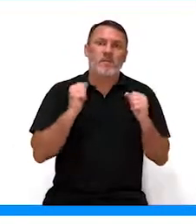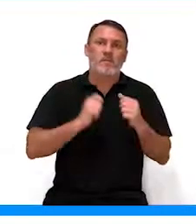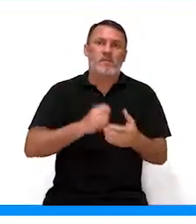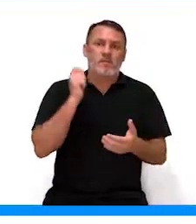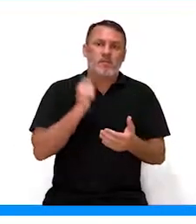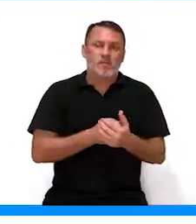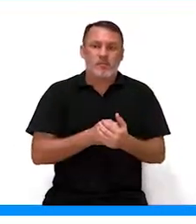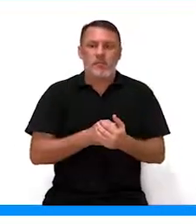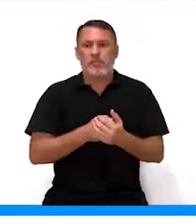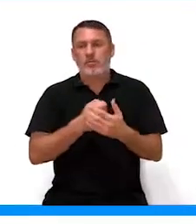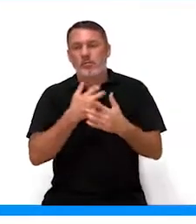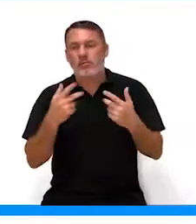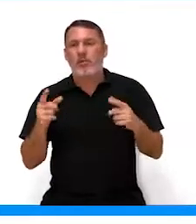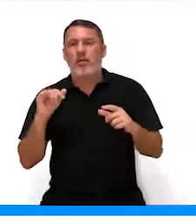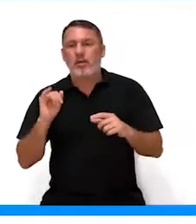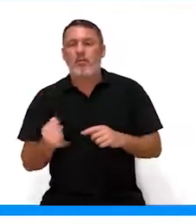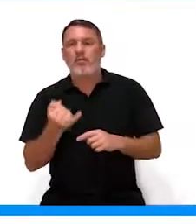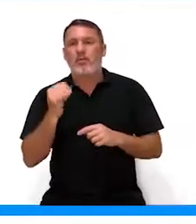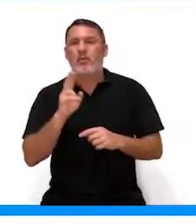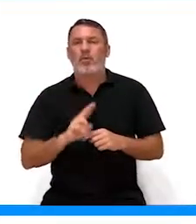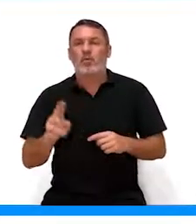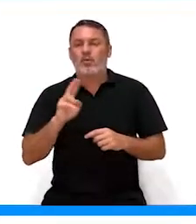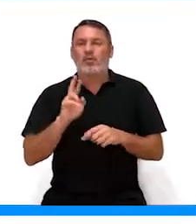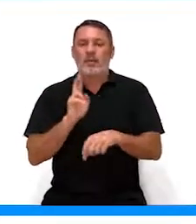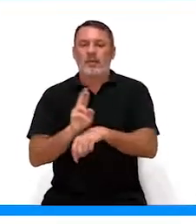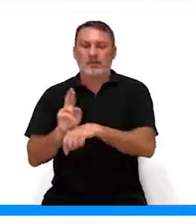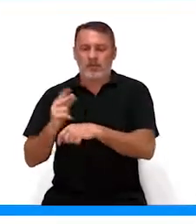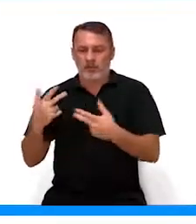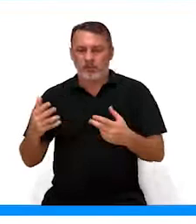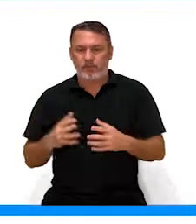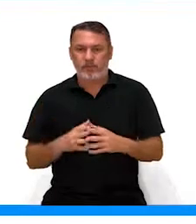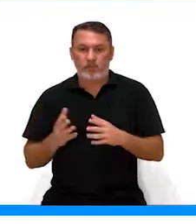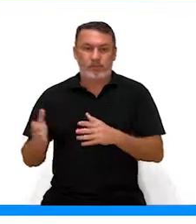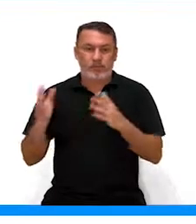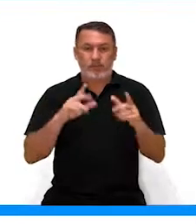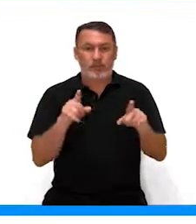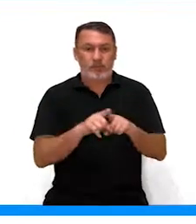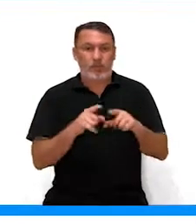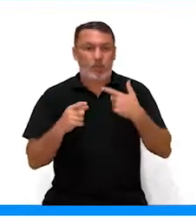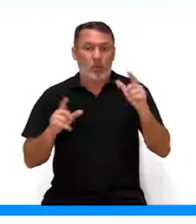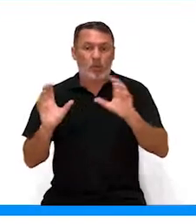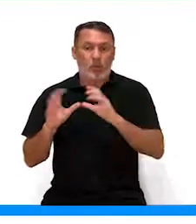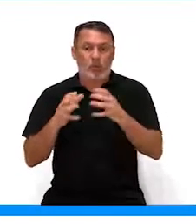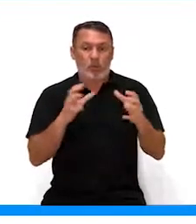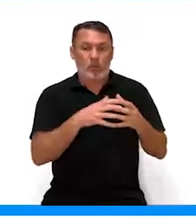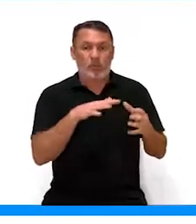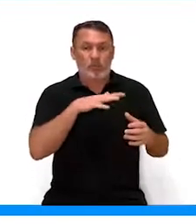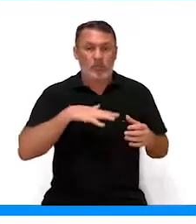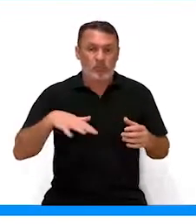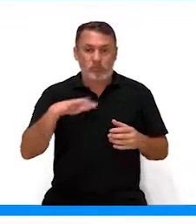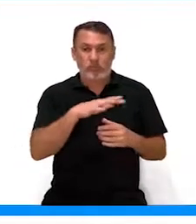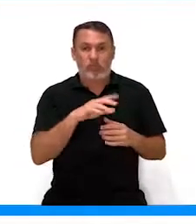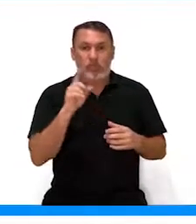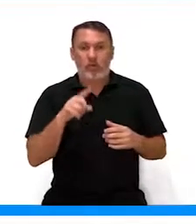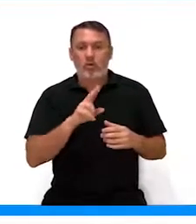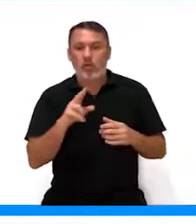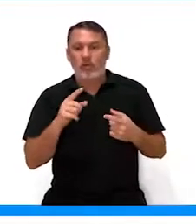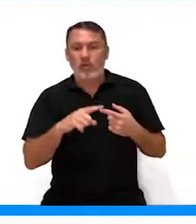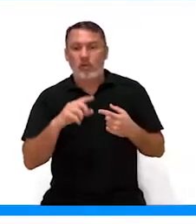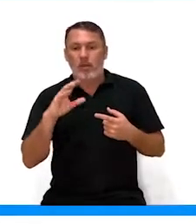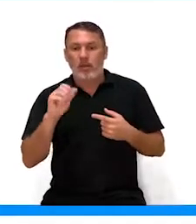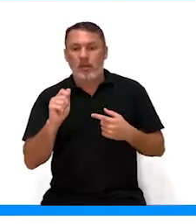hibernação, invernos rigorosos, então eles acabam consumindo essa reserva. Outro tipo de tecido que a gente tem é